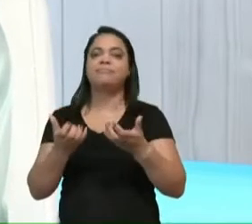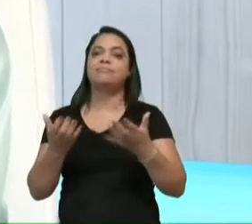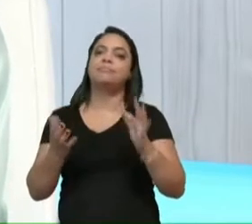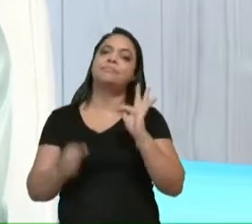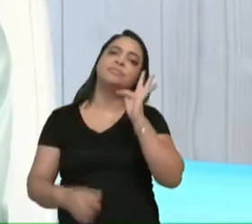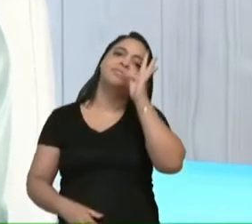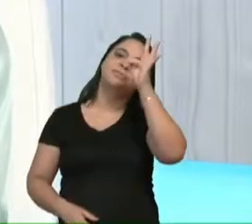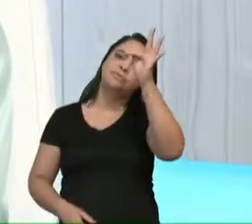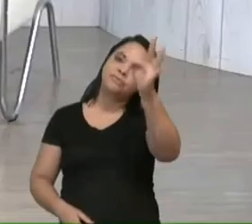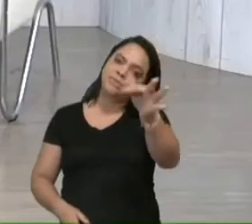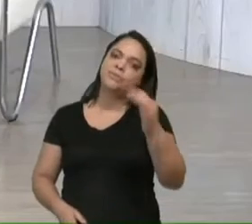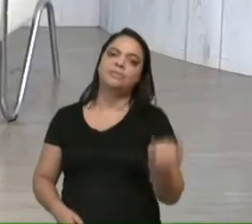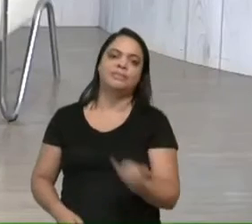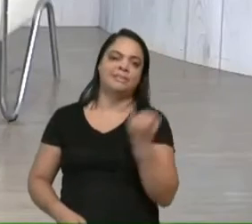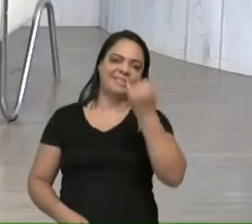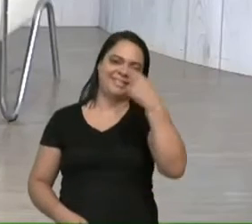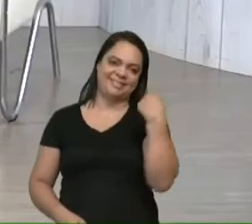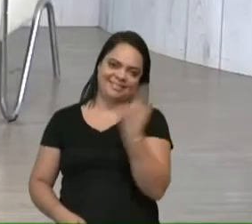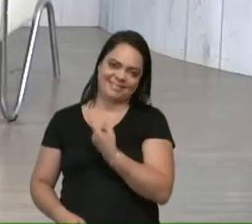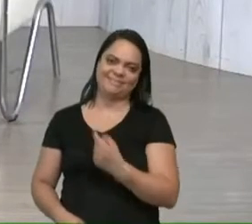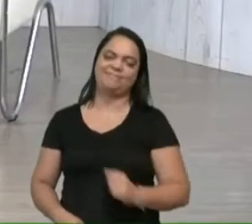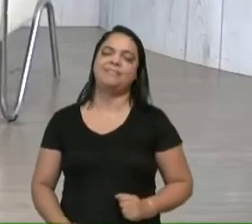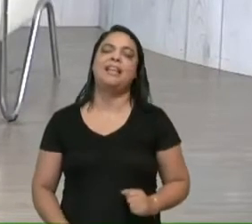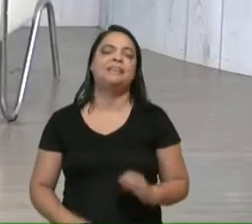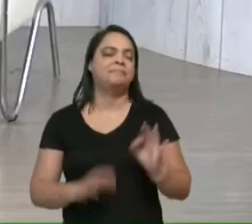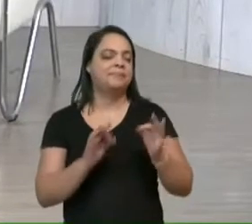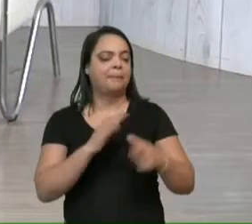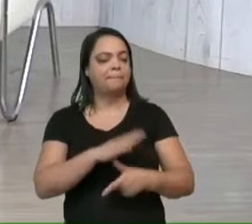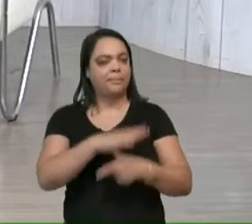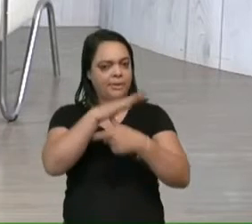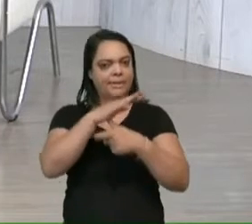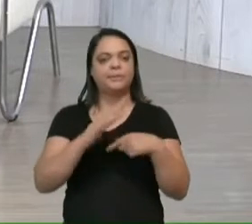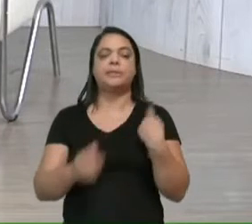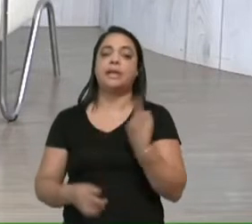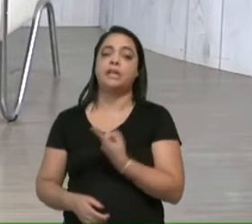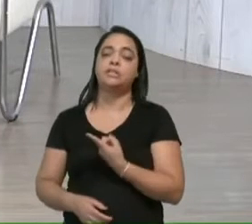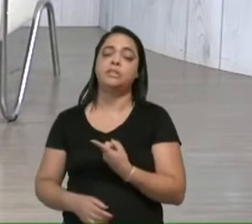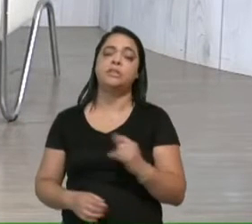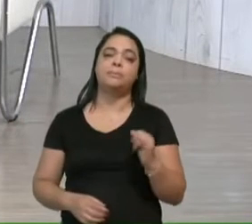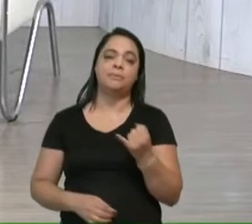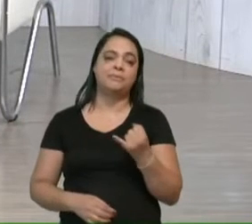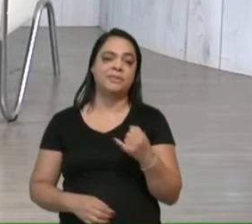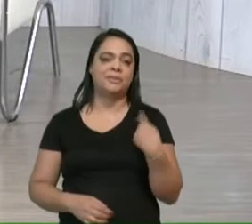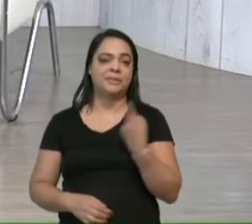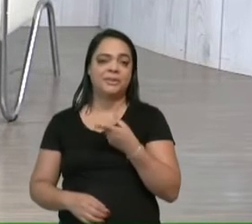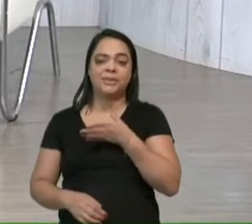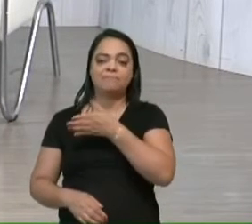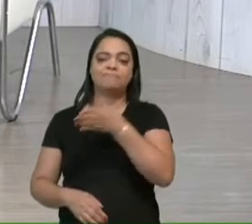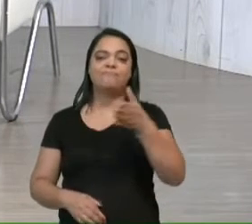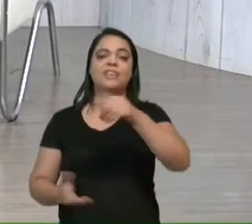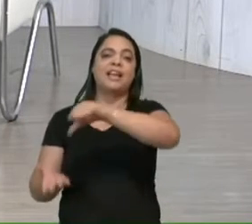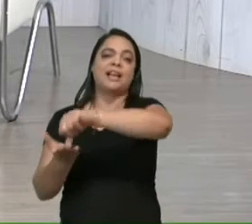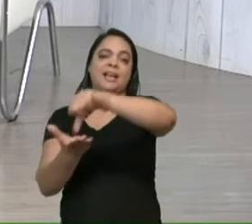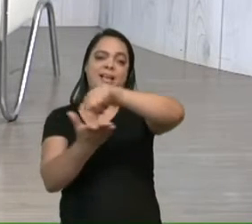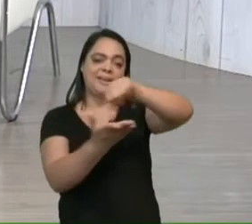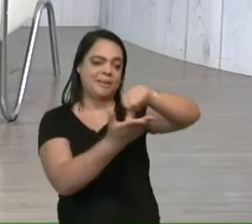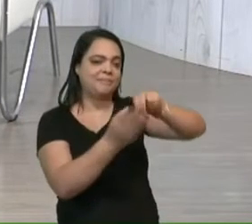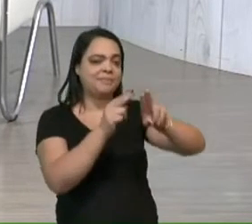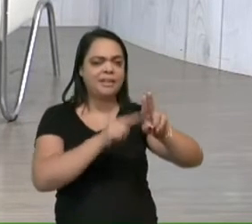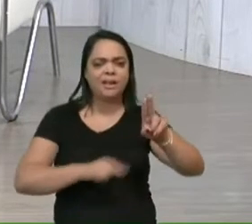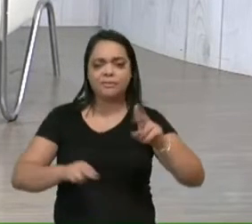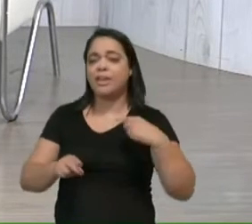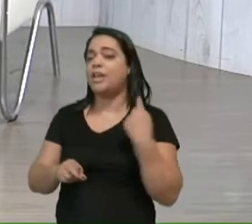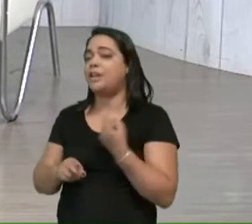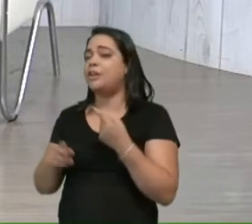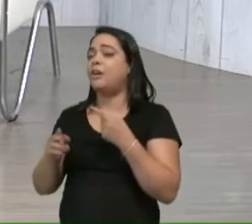importantes para nós no futuro com certeza PR reitora a gente aproveitou fomos às ruas no nos nos camps daqui da UF